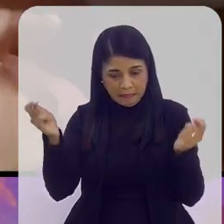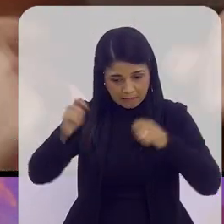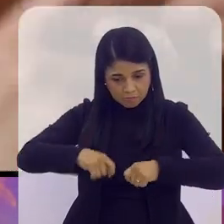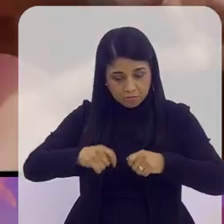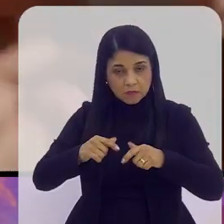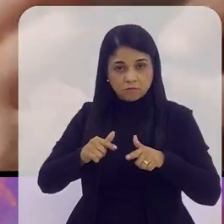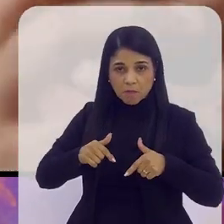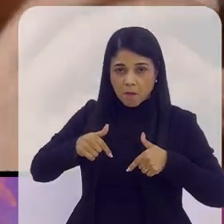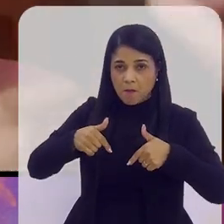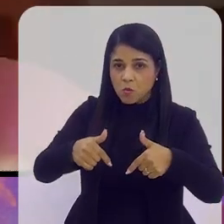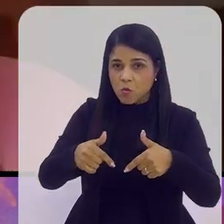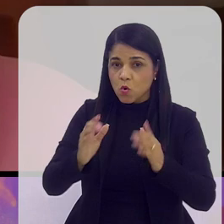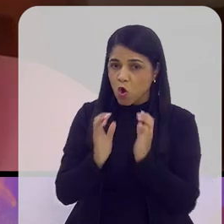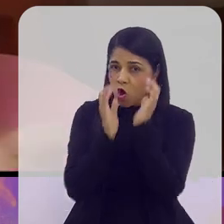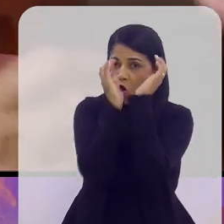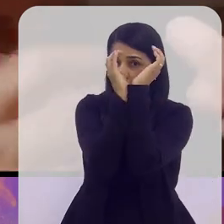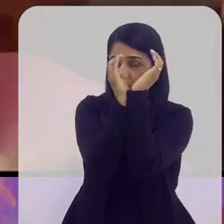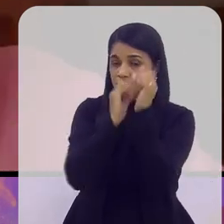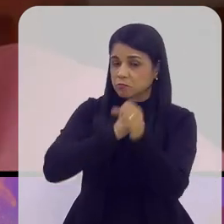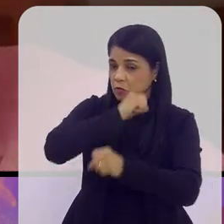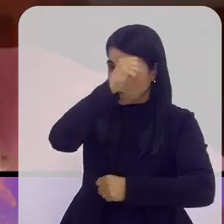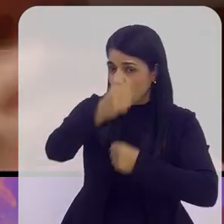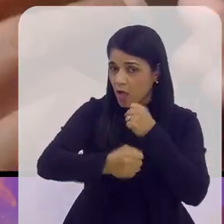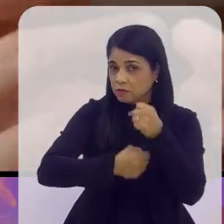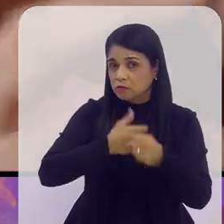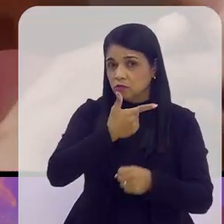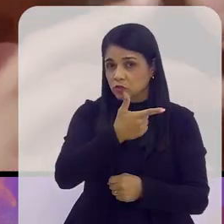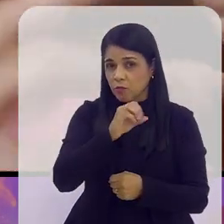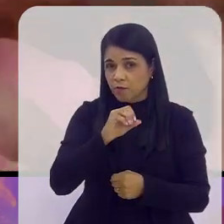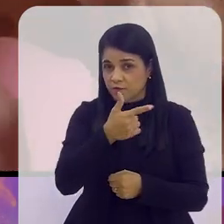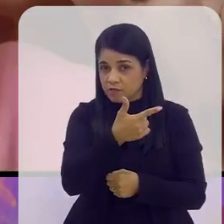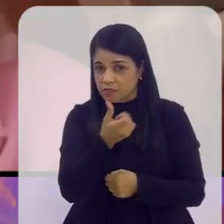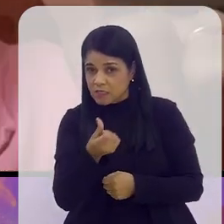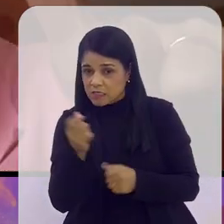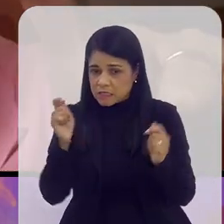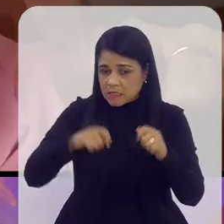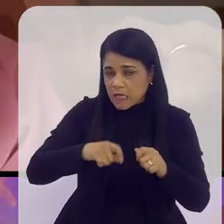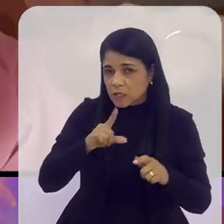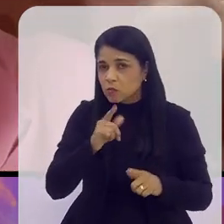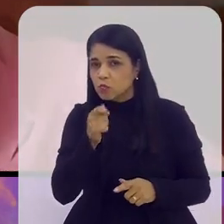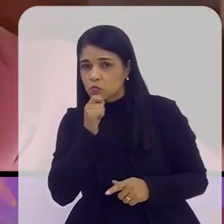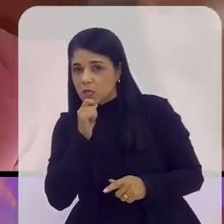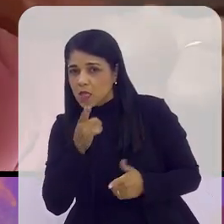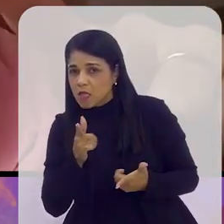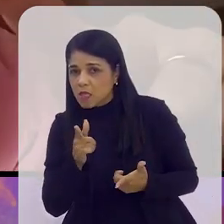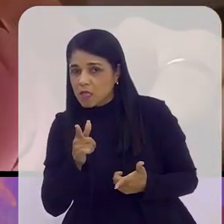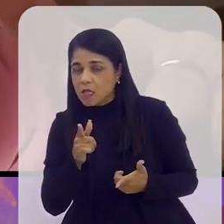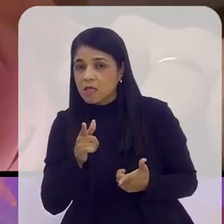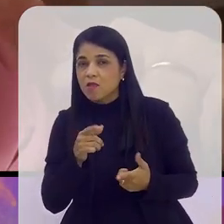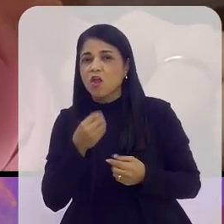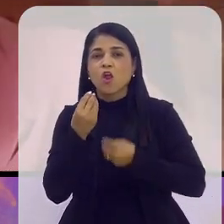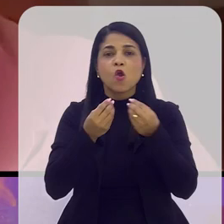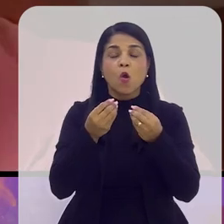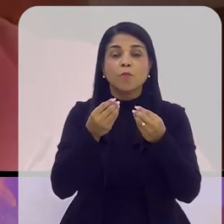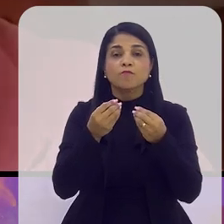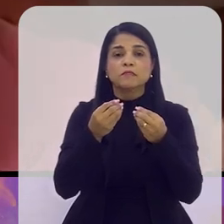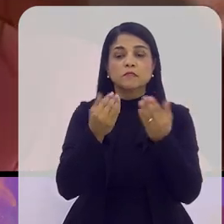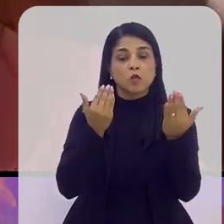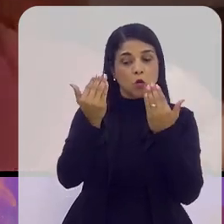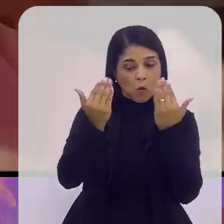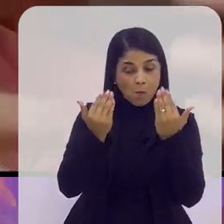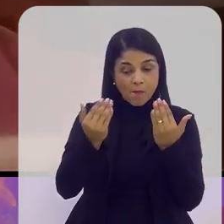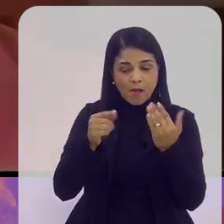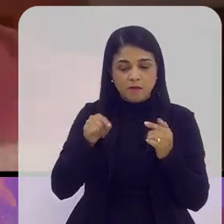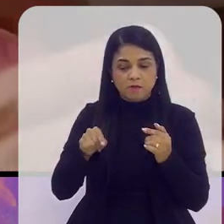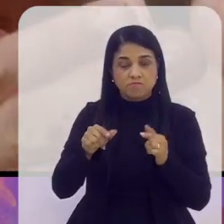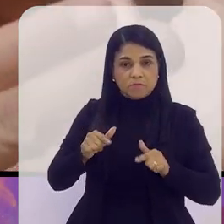capacidade, tem fôlego para um ciclo de Copa do Mundo até 26? Não tem? Como é que você qualifica e metrifica isso? Com